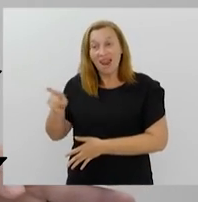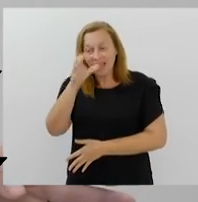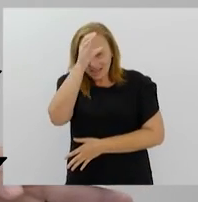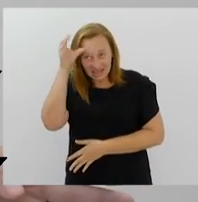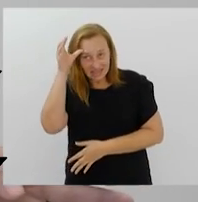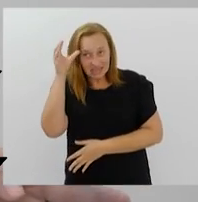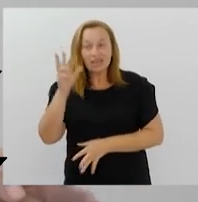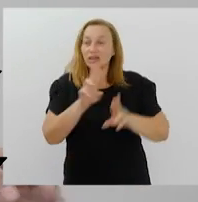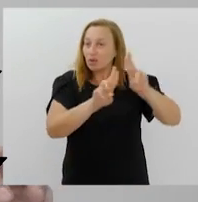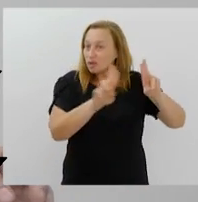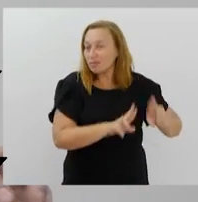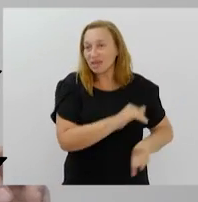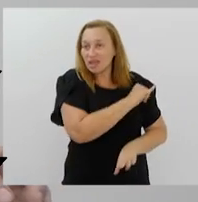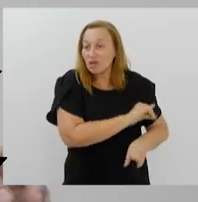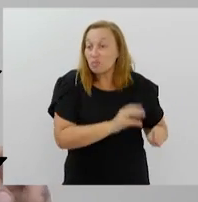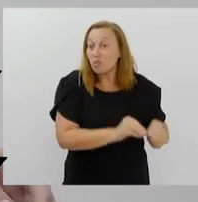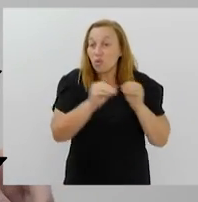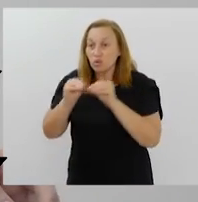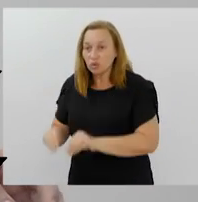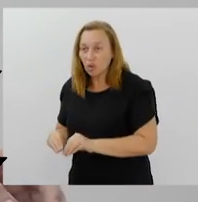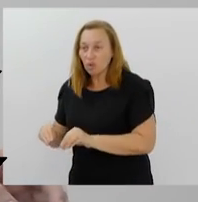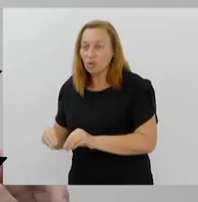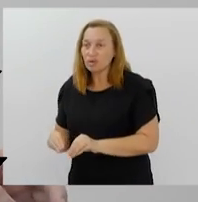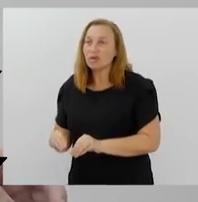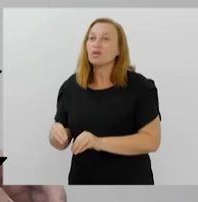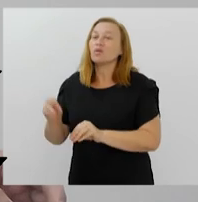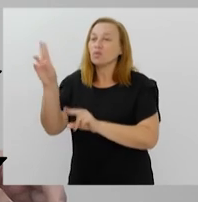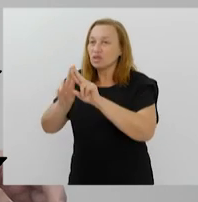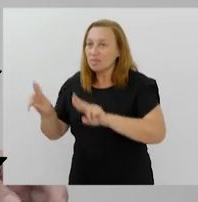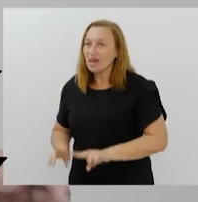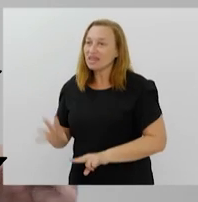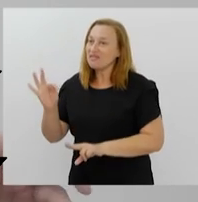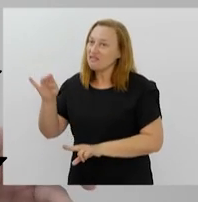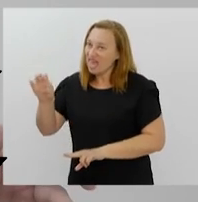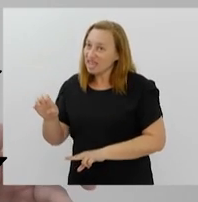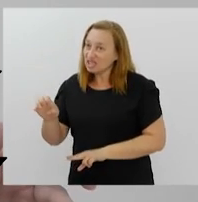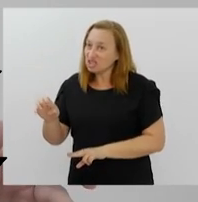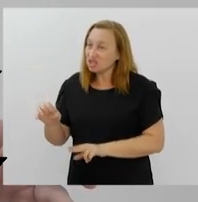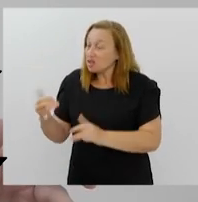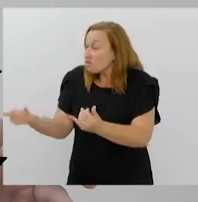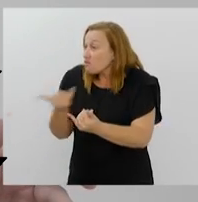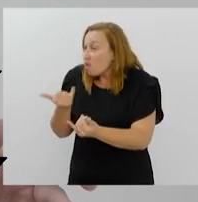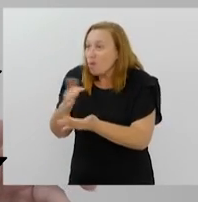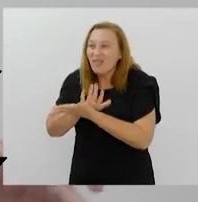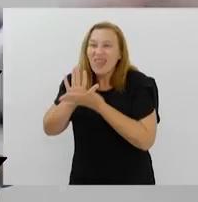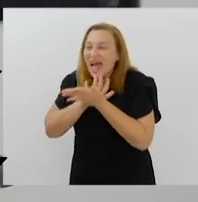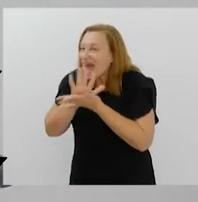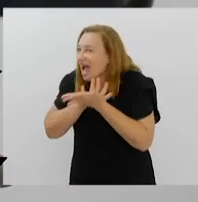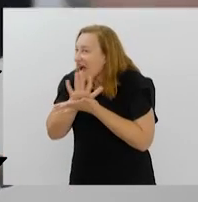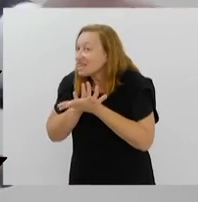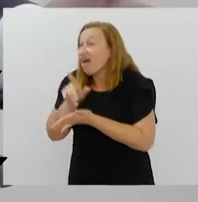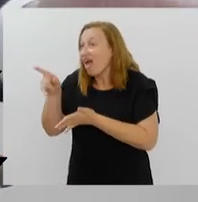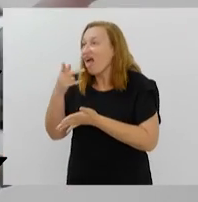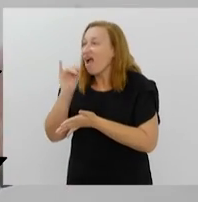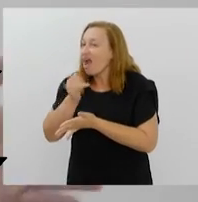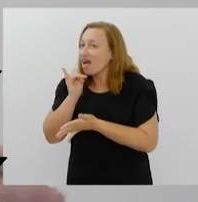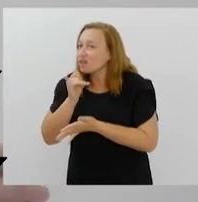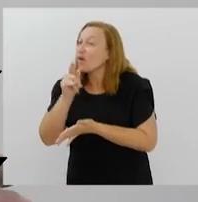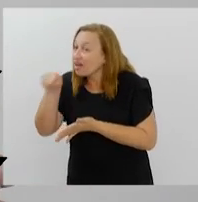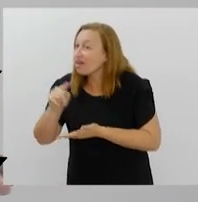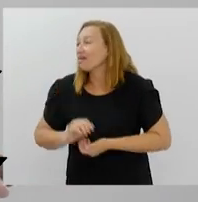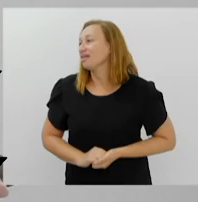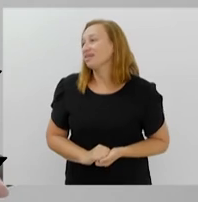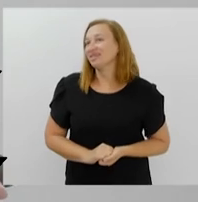Unimed Rio passou a ser cliente da Unimed ferge e não foi cientificada disso foi isso que ela relatou